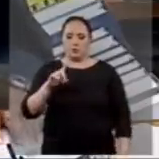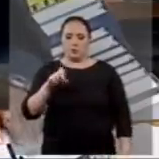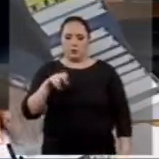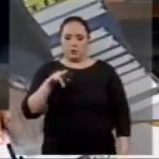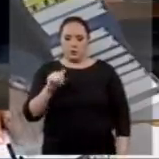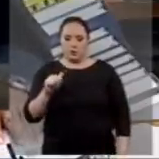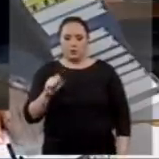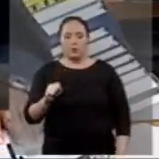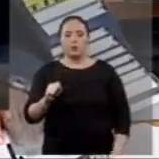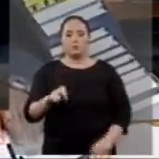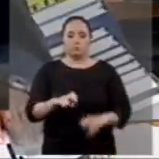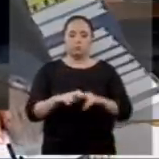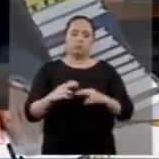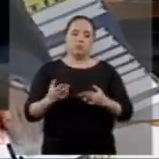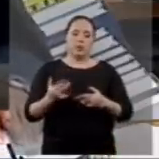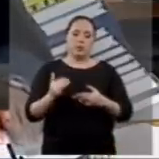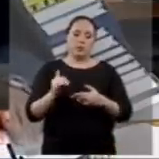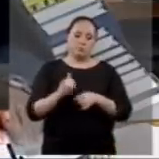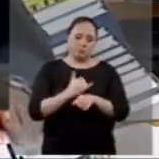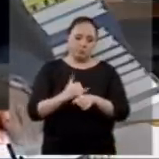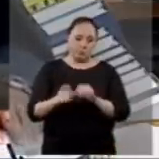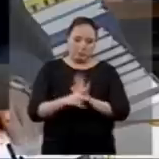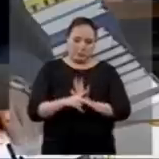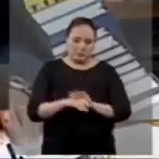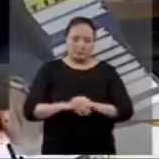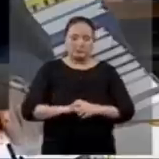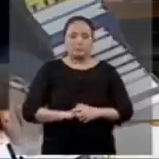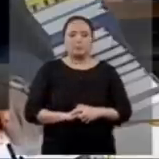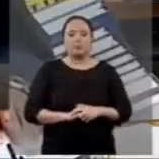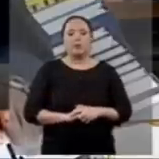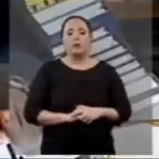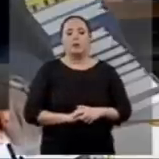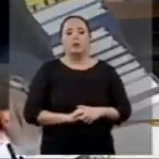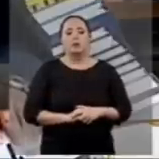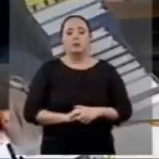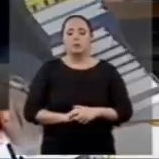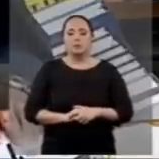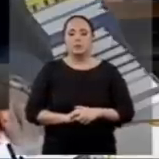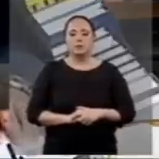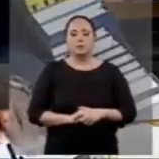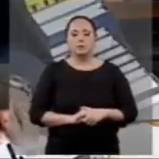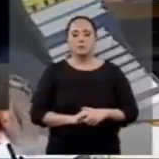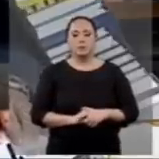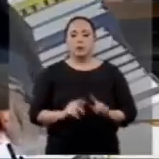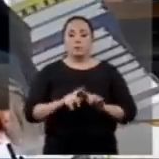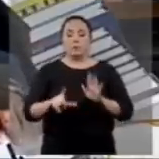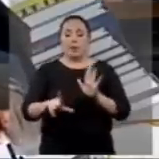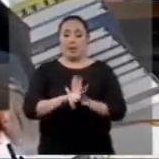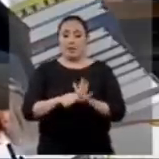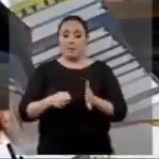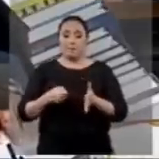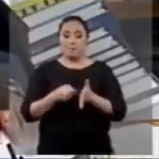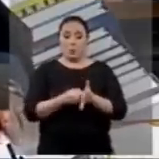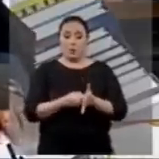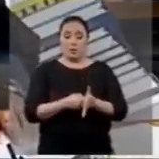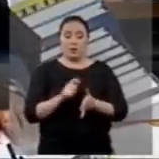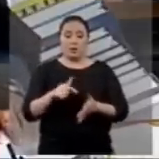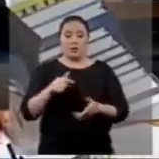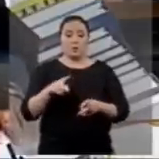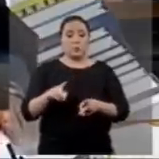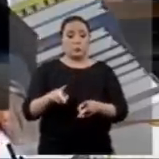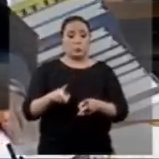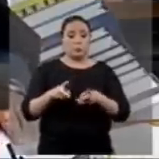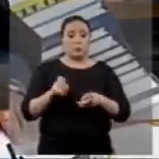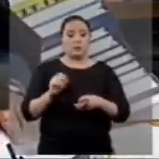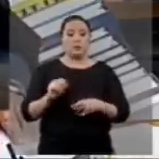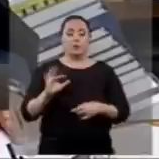pertinentes pelos meios próprios. A dimensão do descompasso da lei impugnada é maior quando se